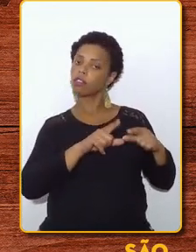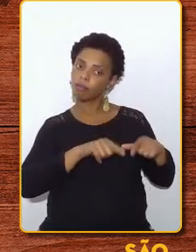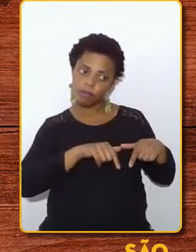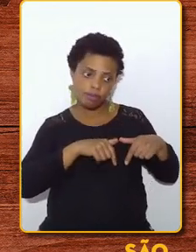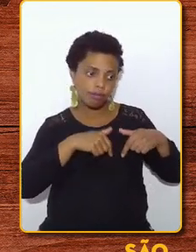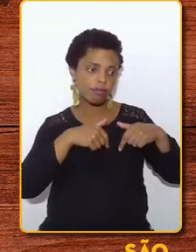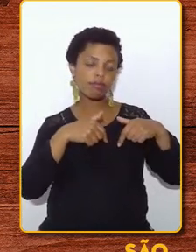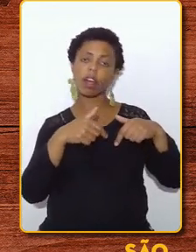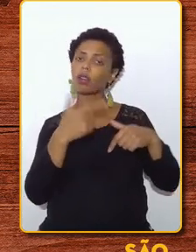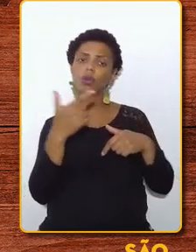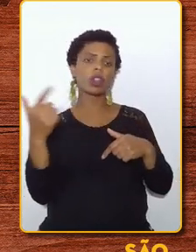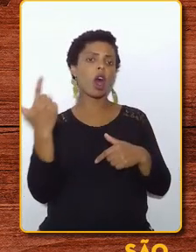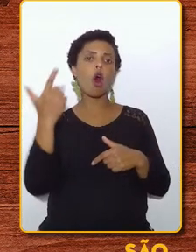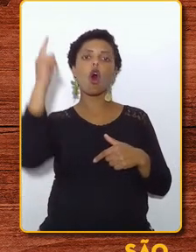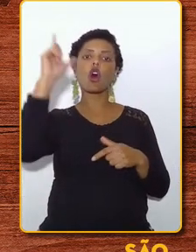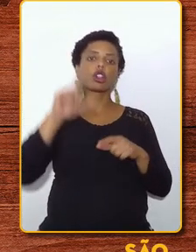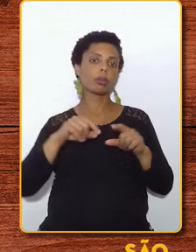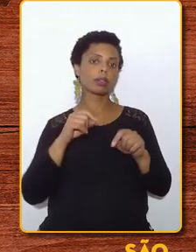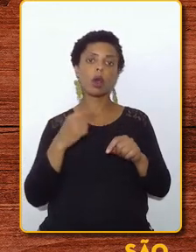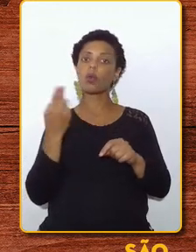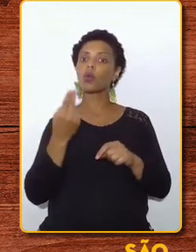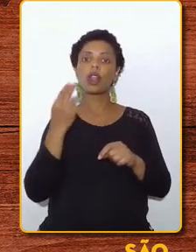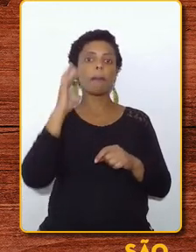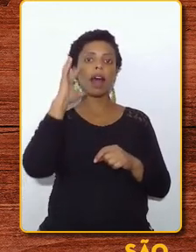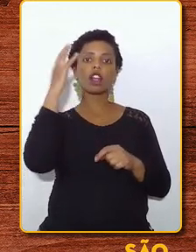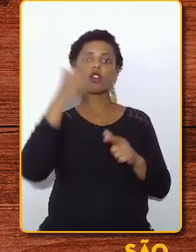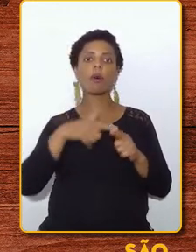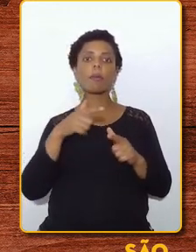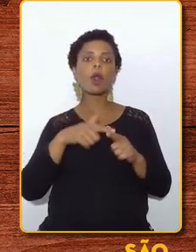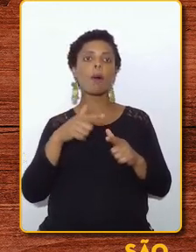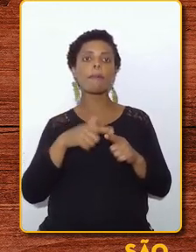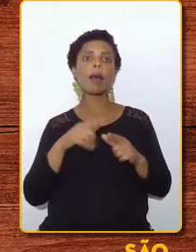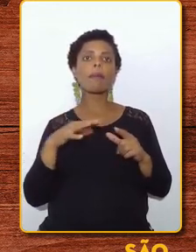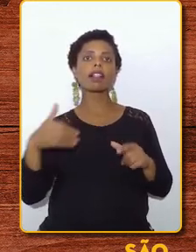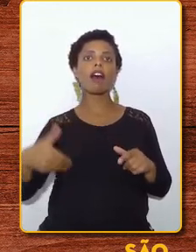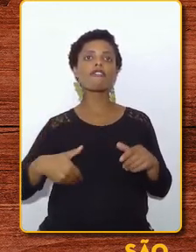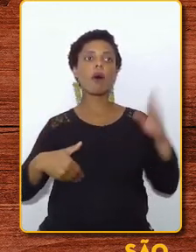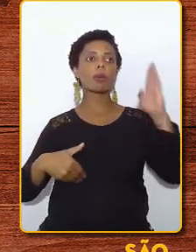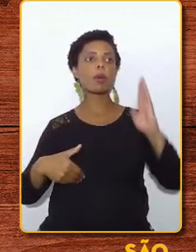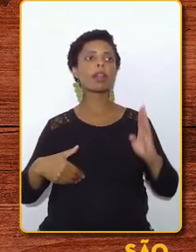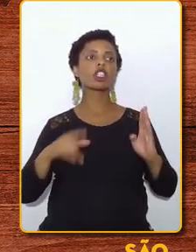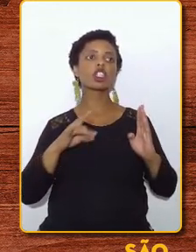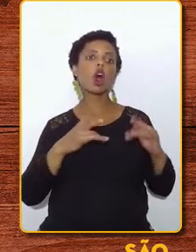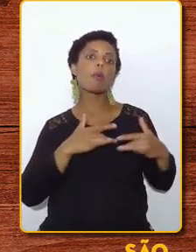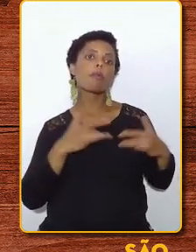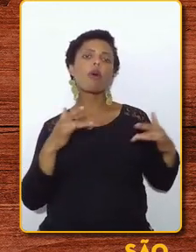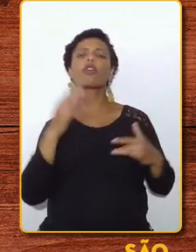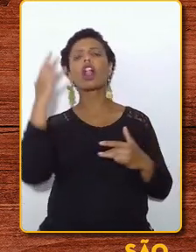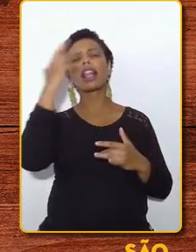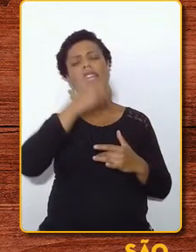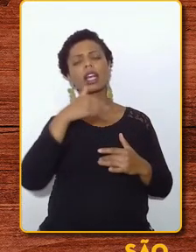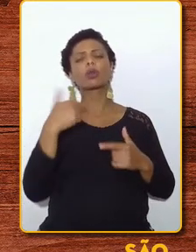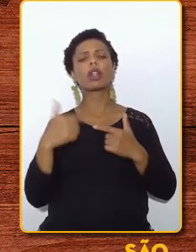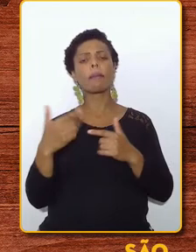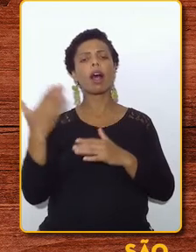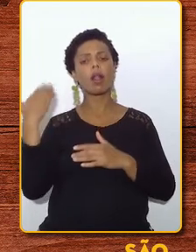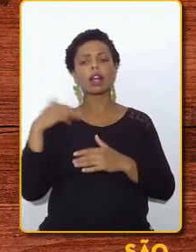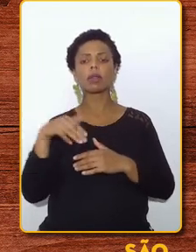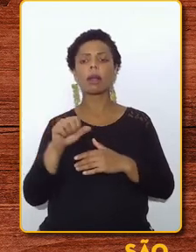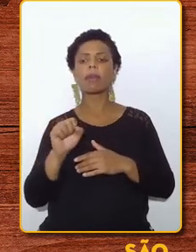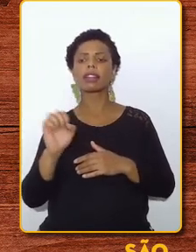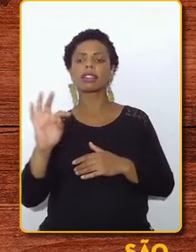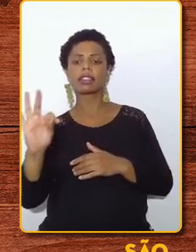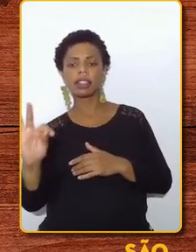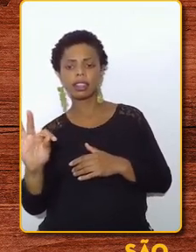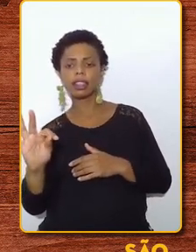Nós não podemos resolver o problema da fome no Brasil com caridade. Foi lindo o que o MST fez, distribuímos 7